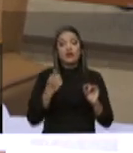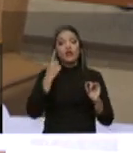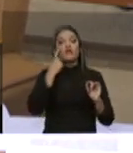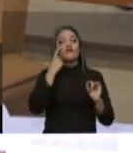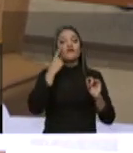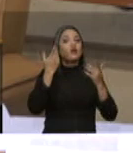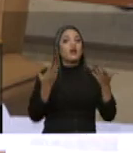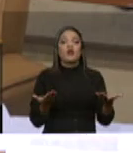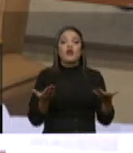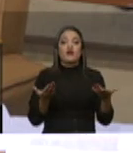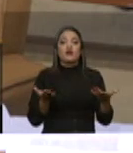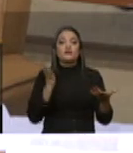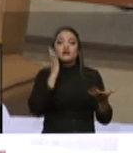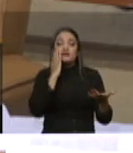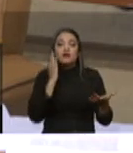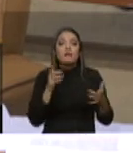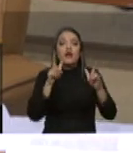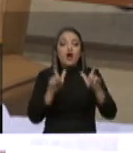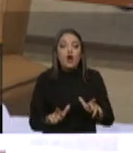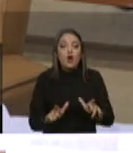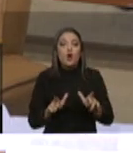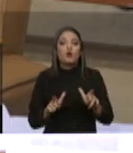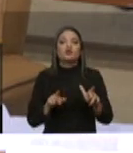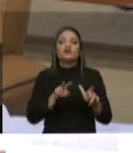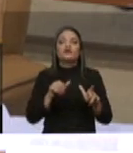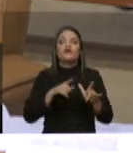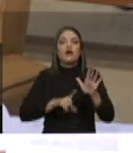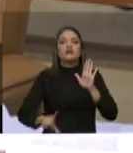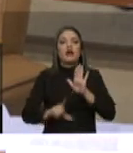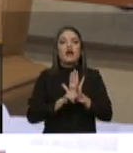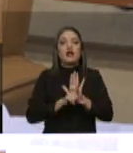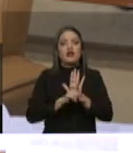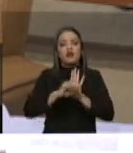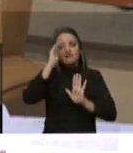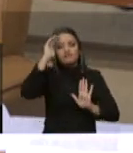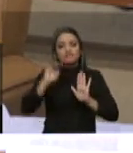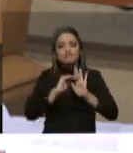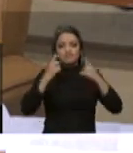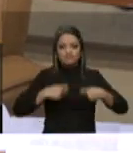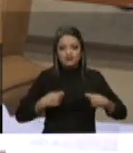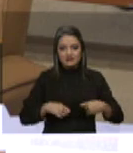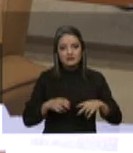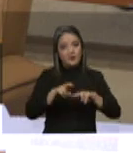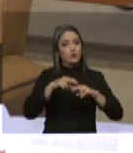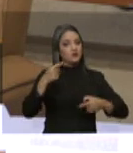ização aquilo que de fato é aplicar é por isso que esse debate